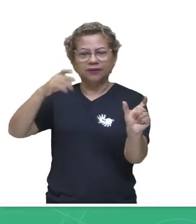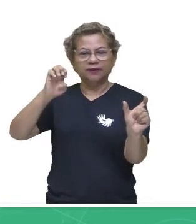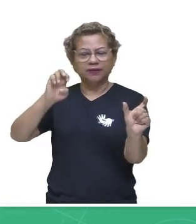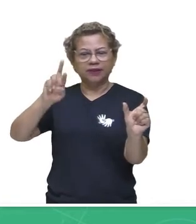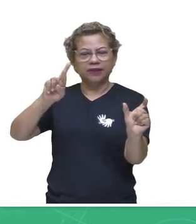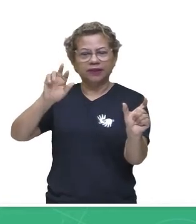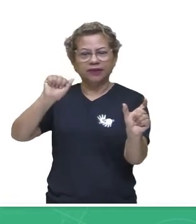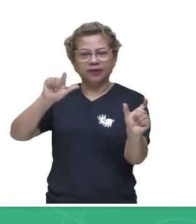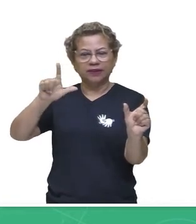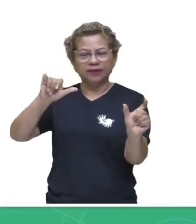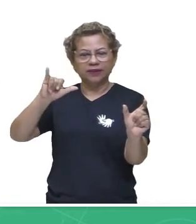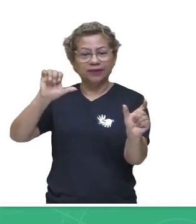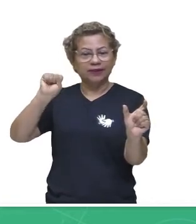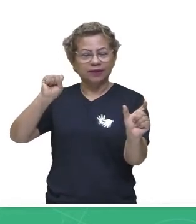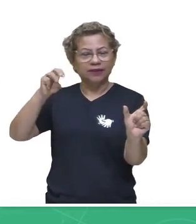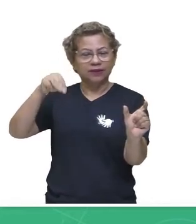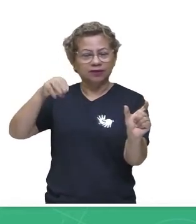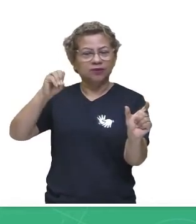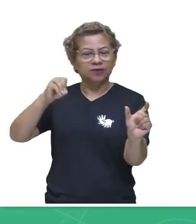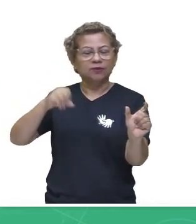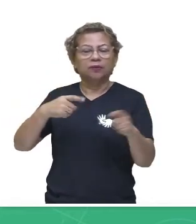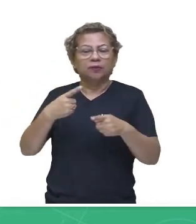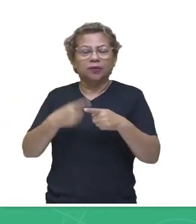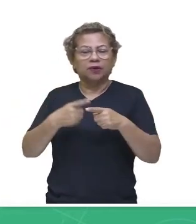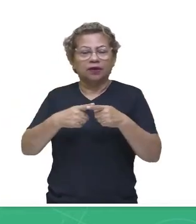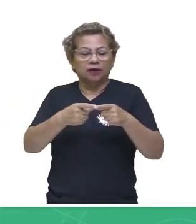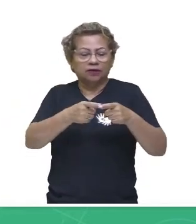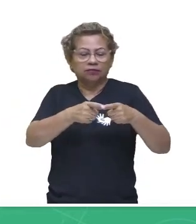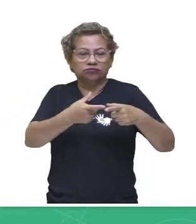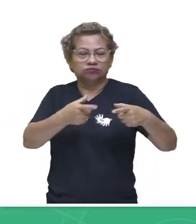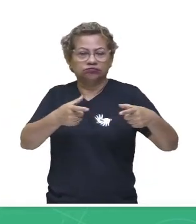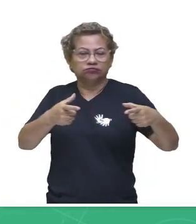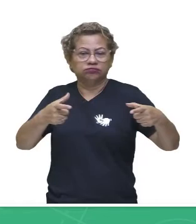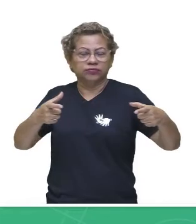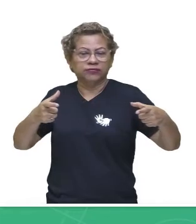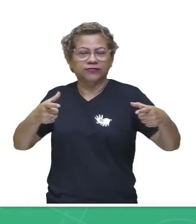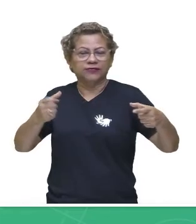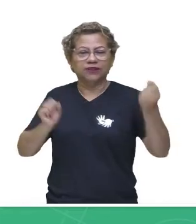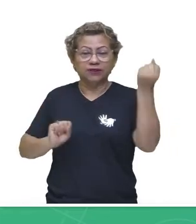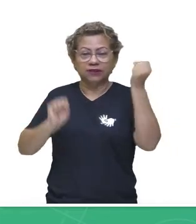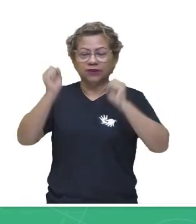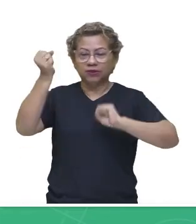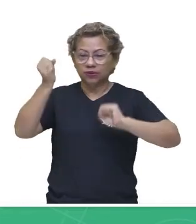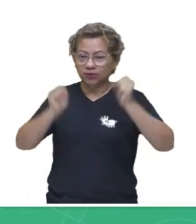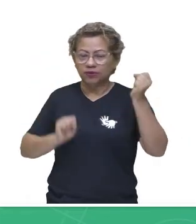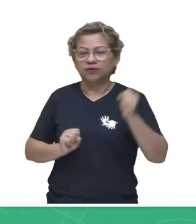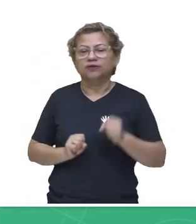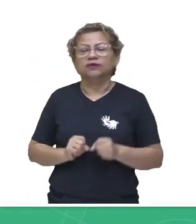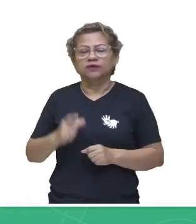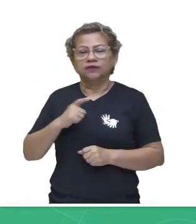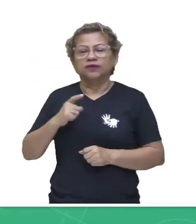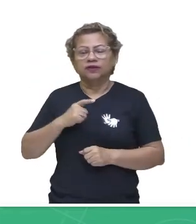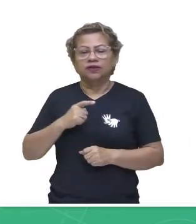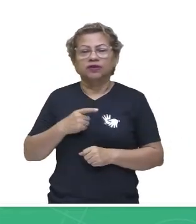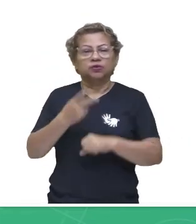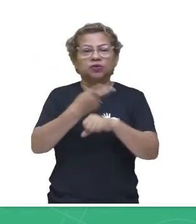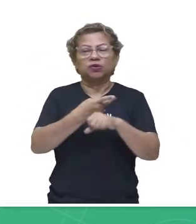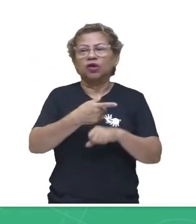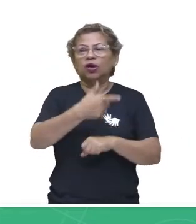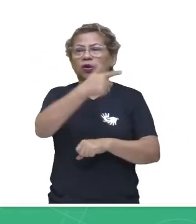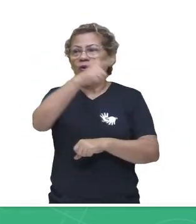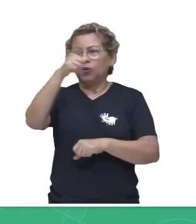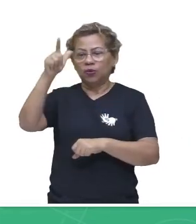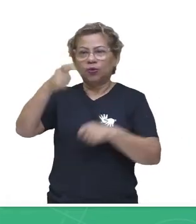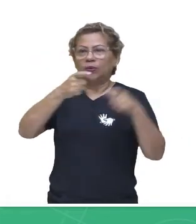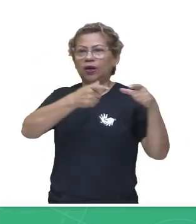potências europeias vão começar a sua expansão de domínio econômico e militar em outras regiões, especificamente